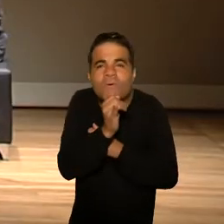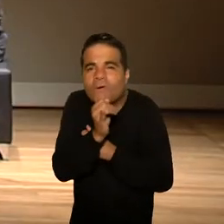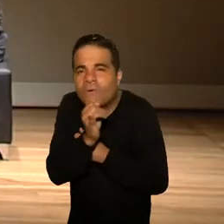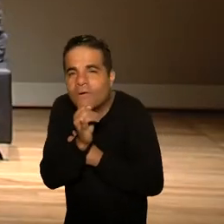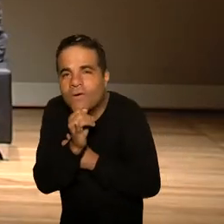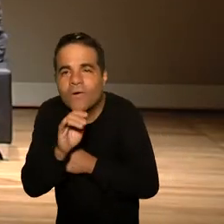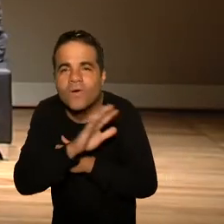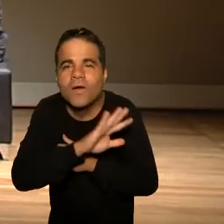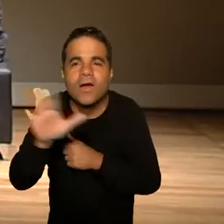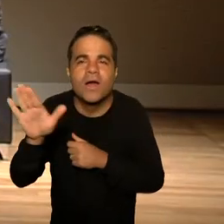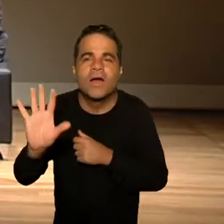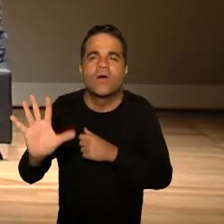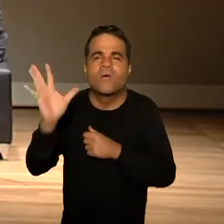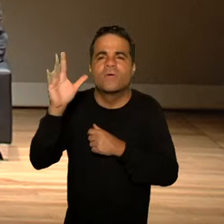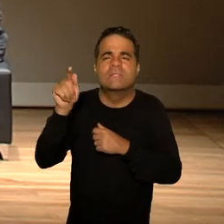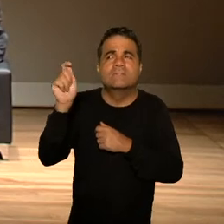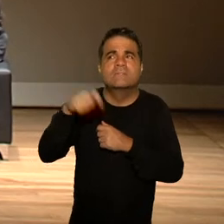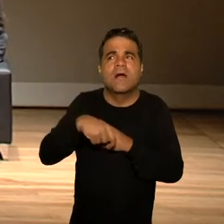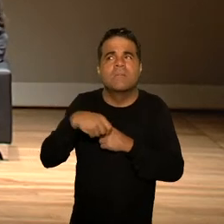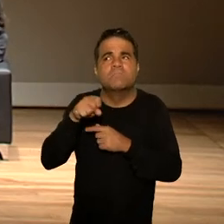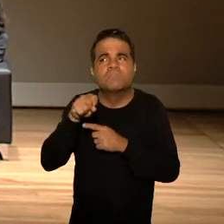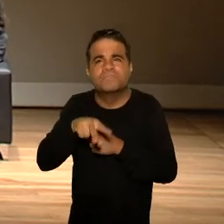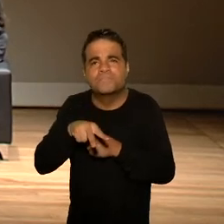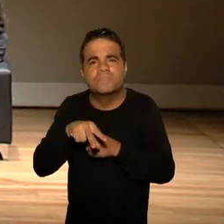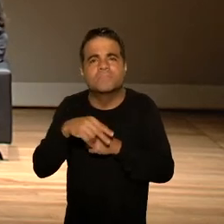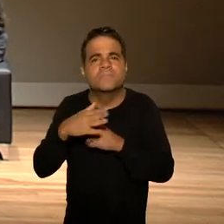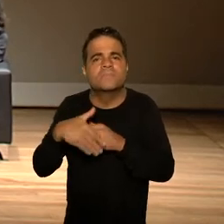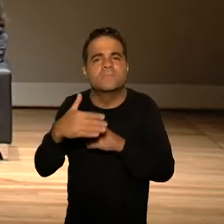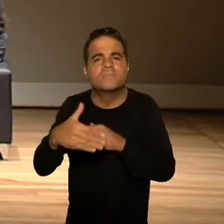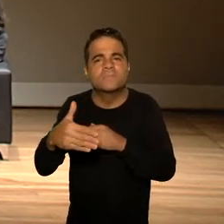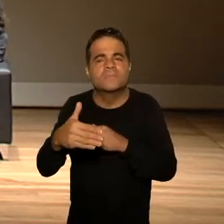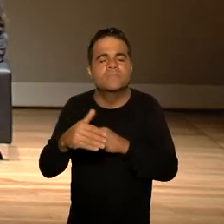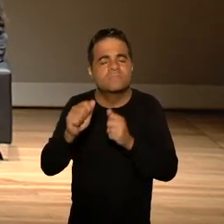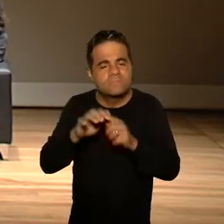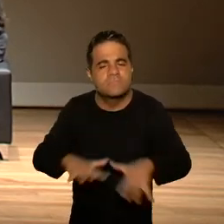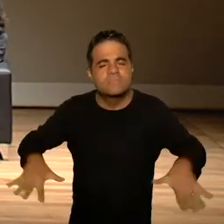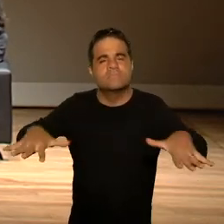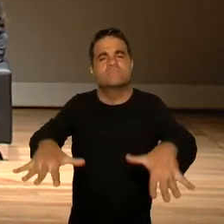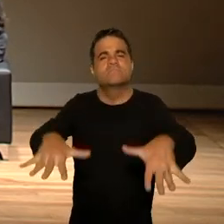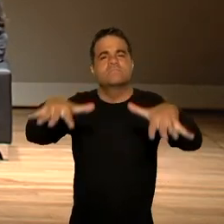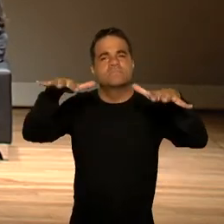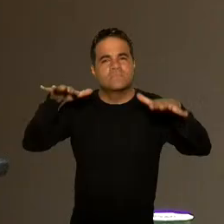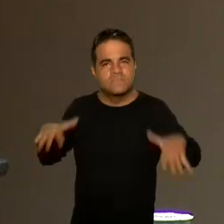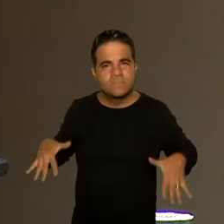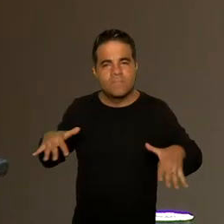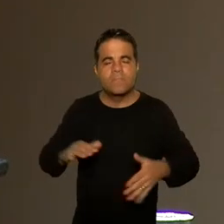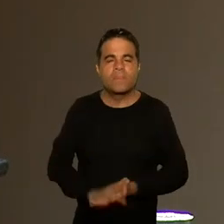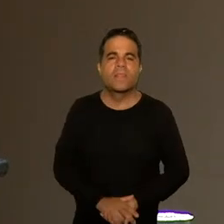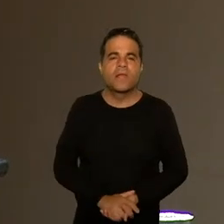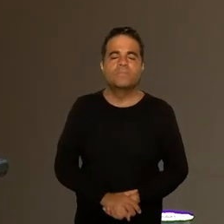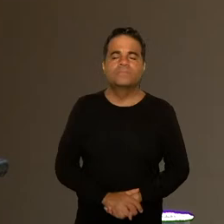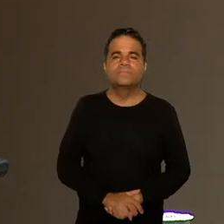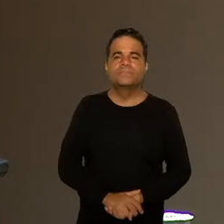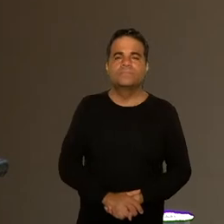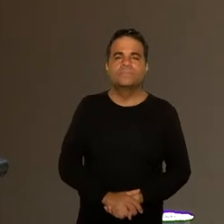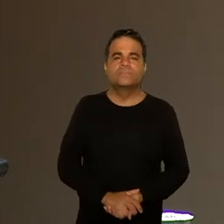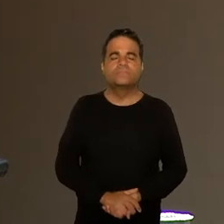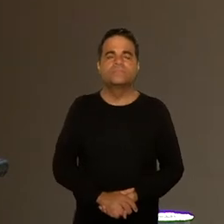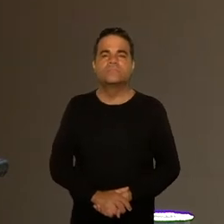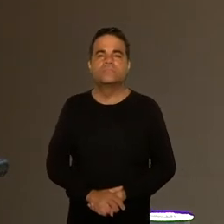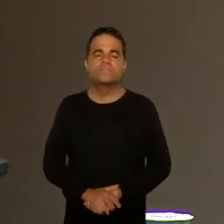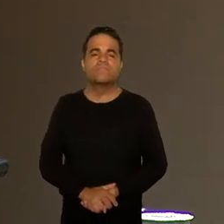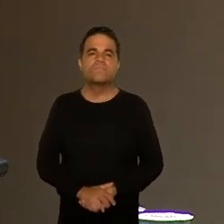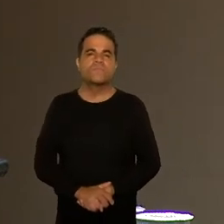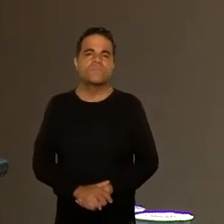que que tá acontecendo ali e que poderia vir à tona também para além do que tá no palco Sim e se o que acontece